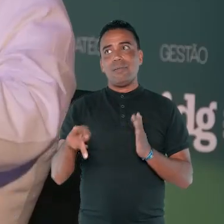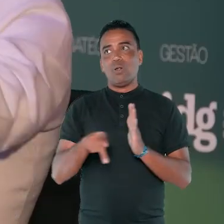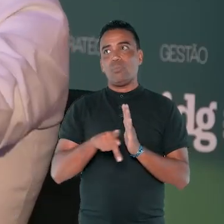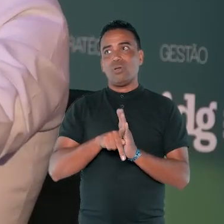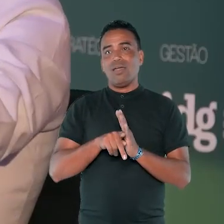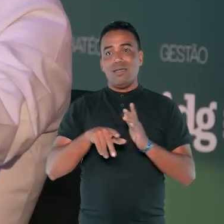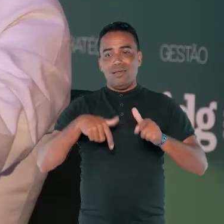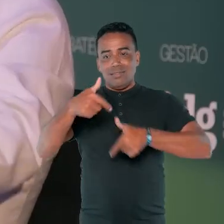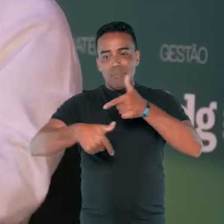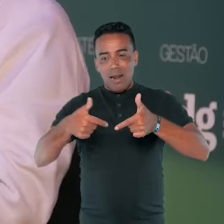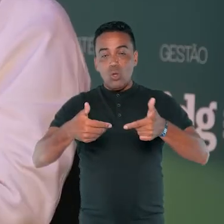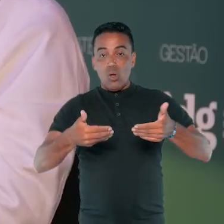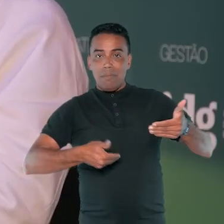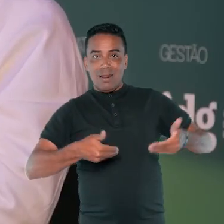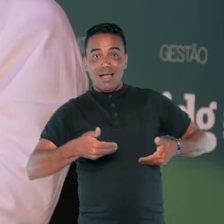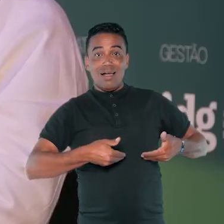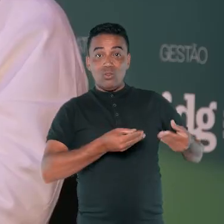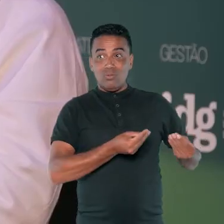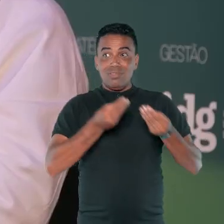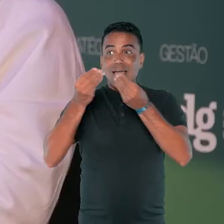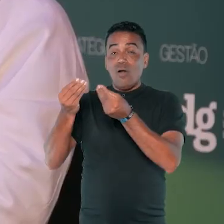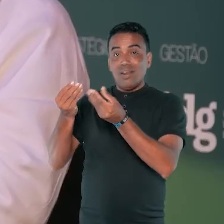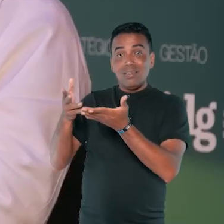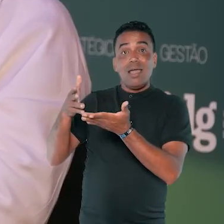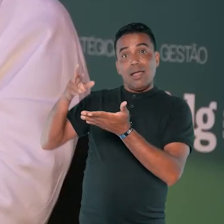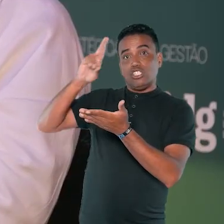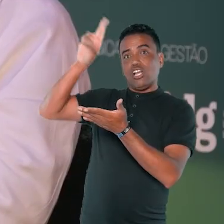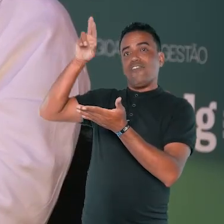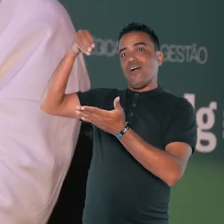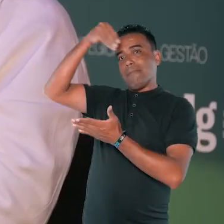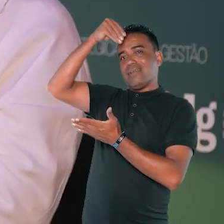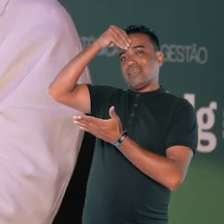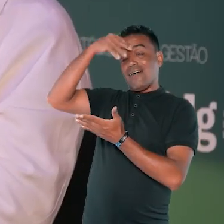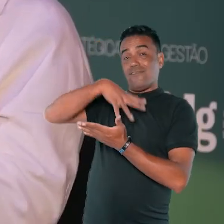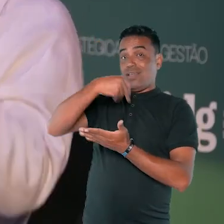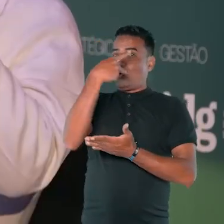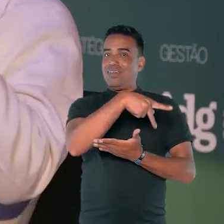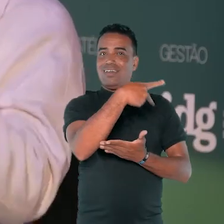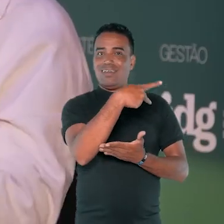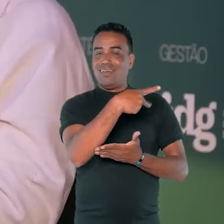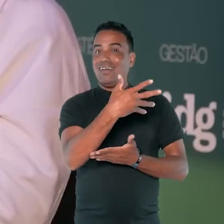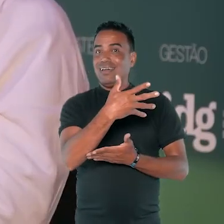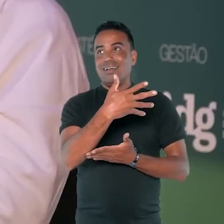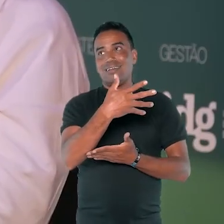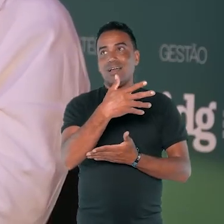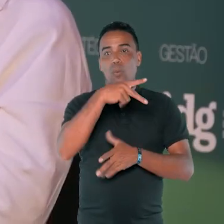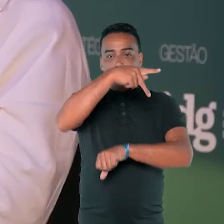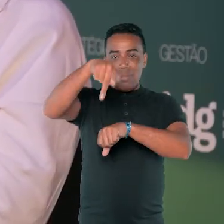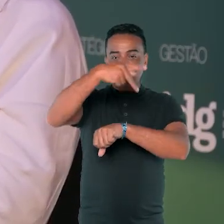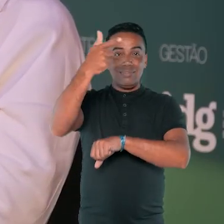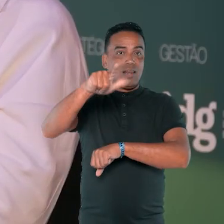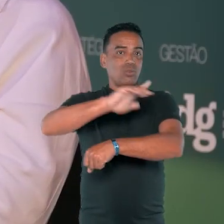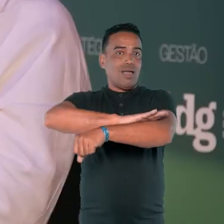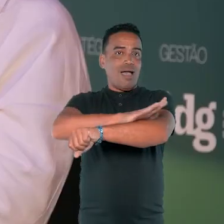empregado dar o filho para o patrão batizar e tudo, né? É um país que não tem racismo e tudo.